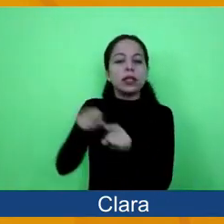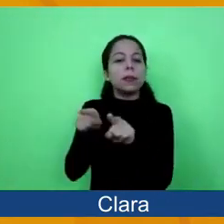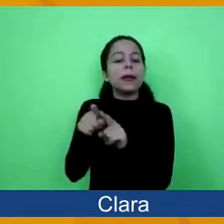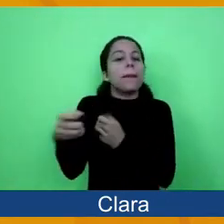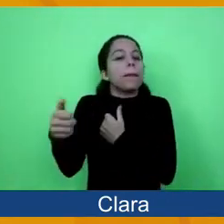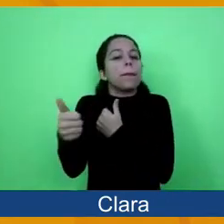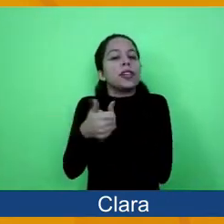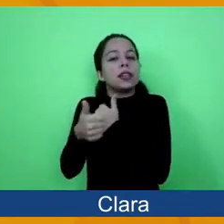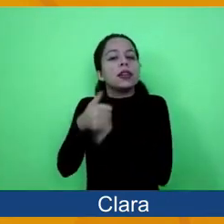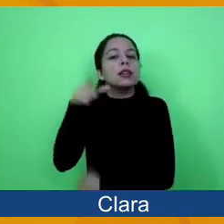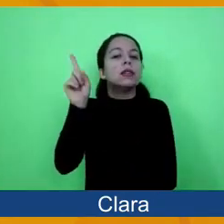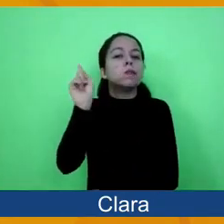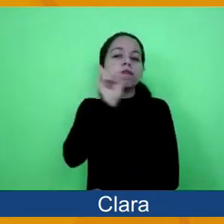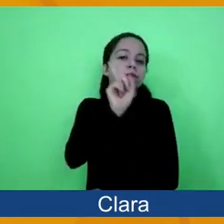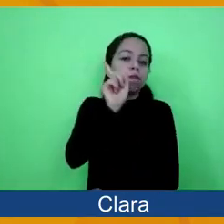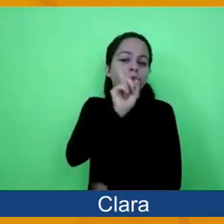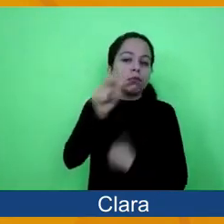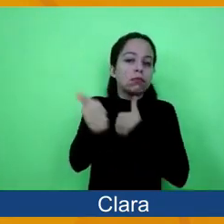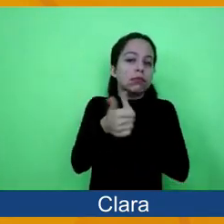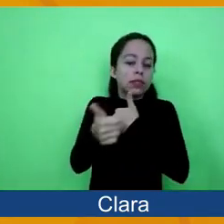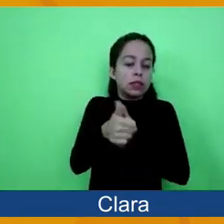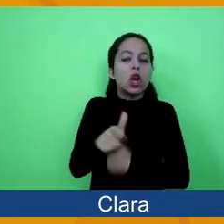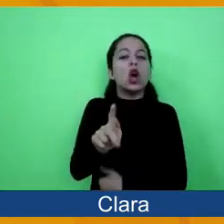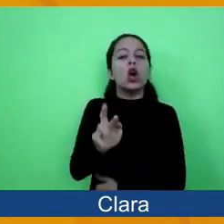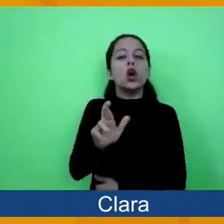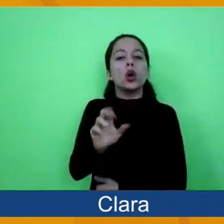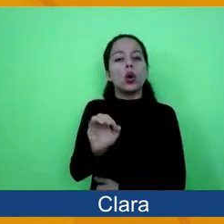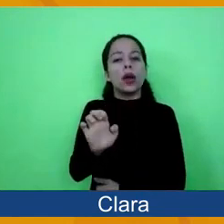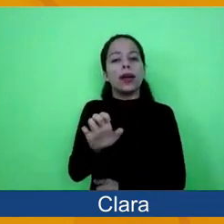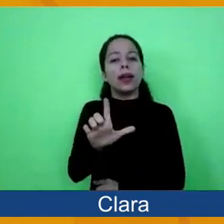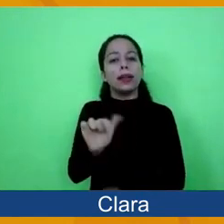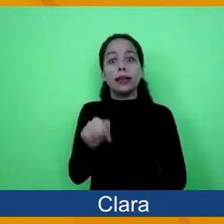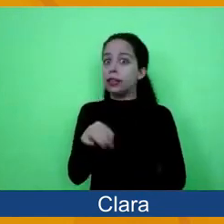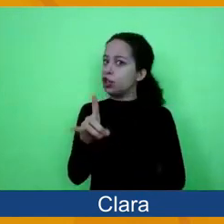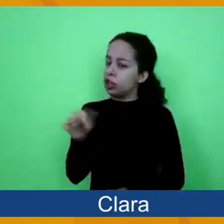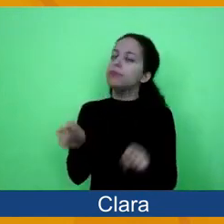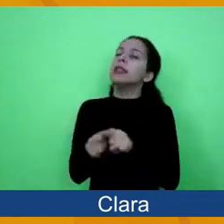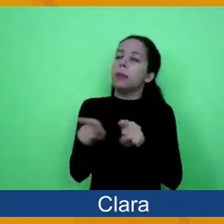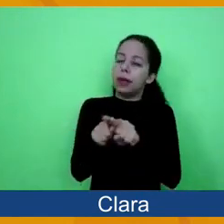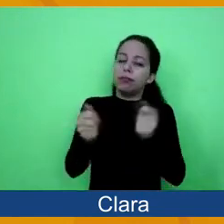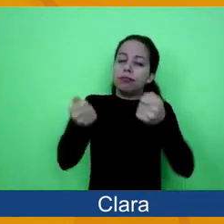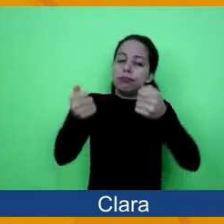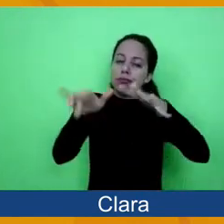Groenlândia também está derretendo, não podemos esquecer da Groenlândia, né?